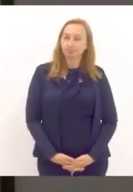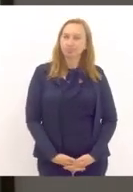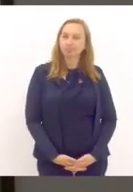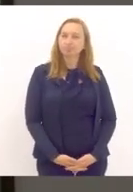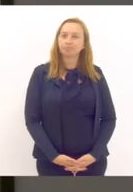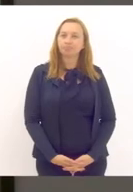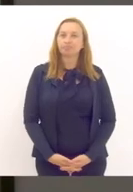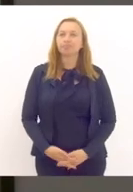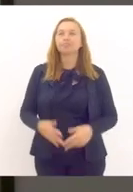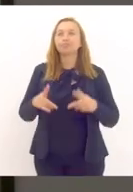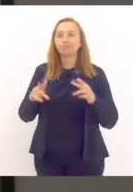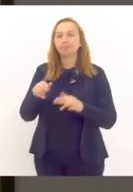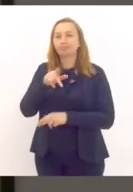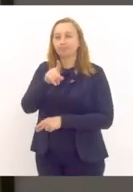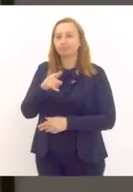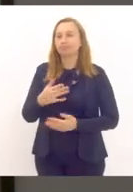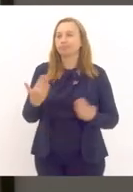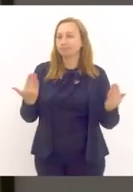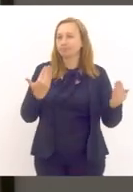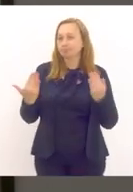A mesma coisa aqui, comparativo